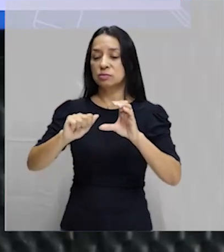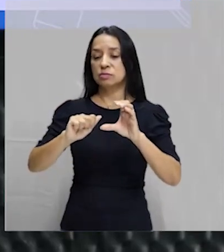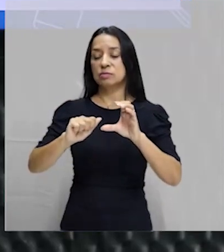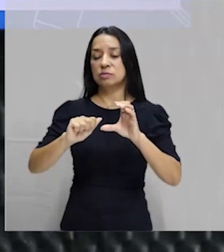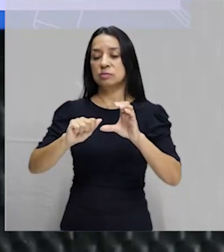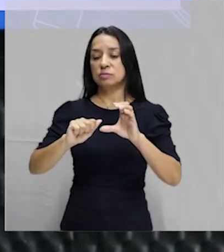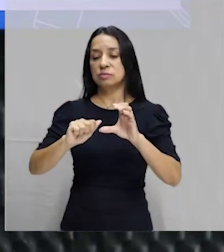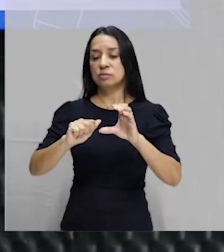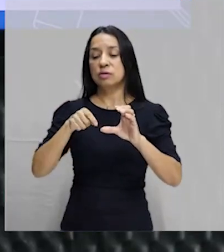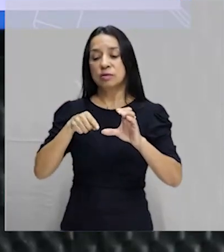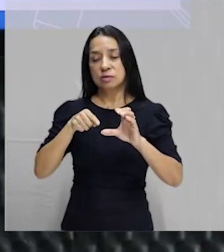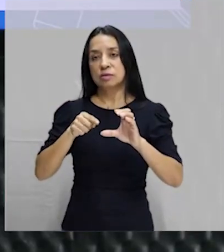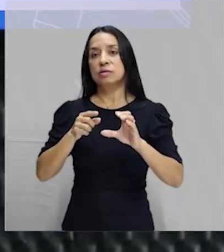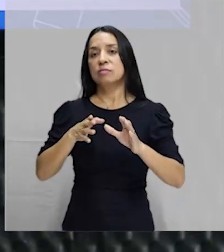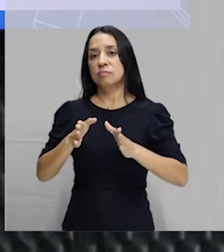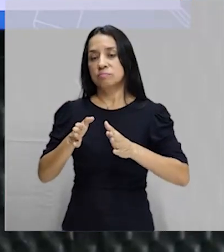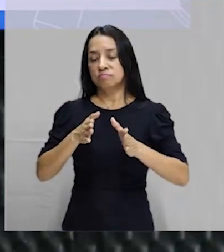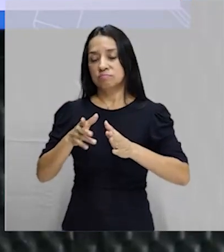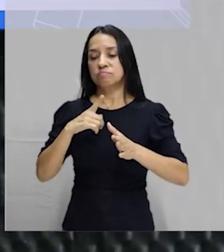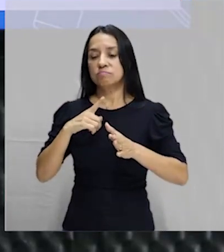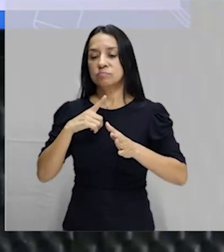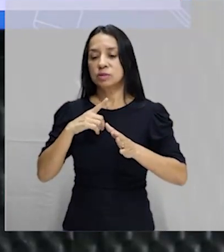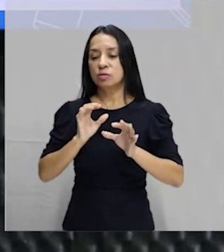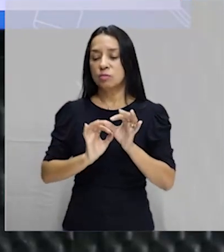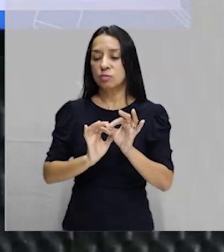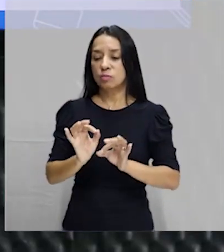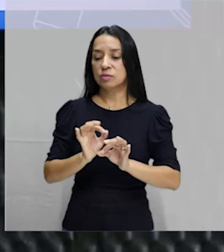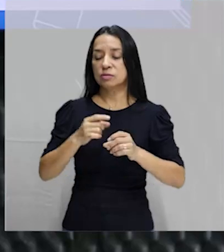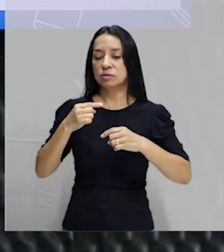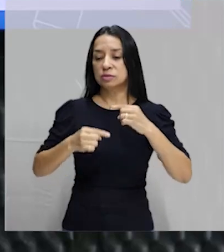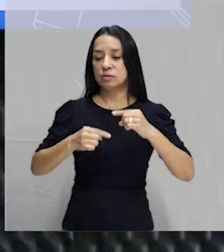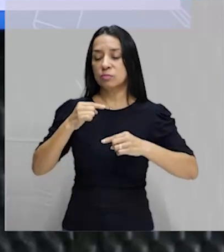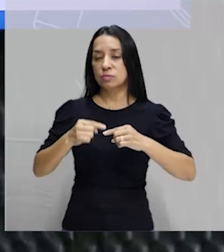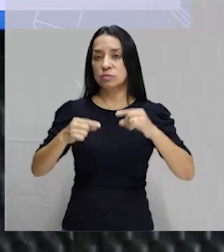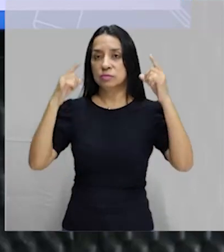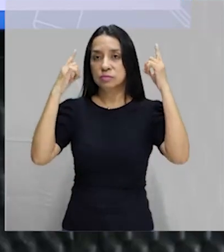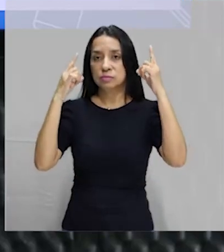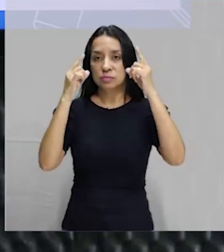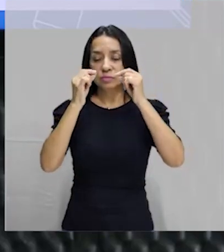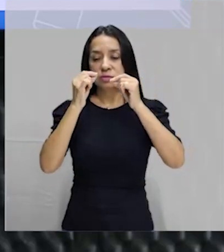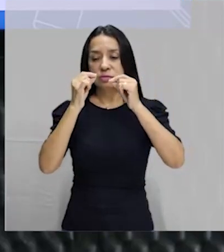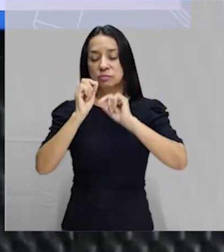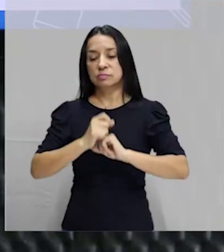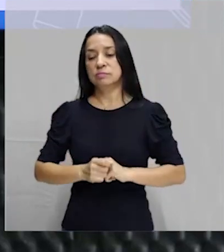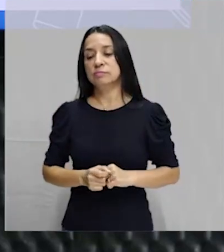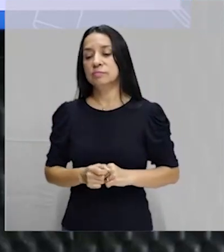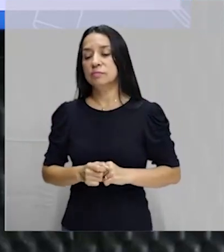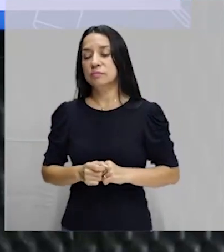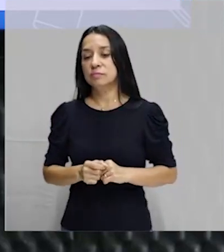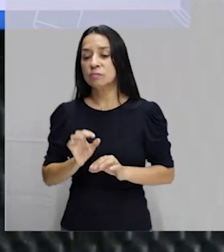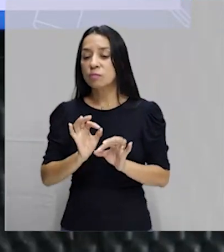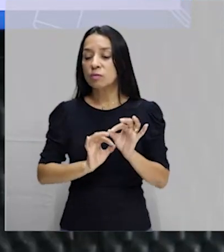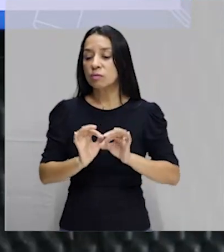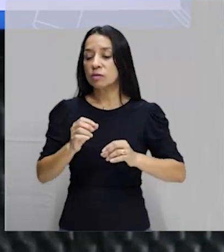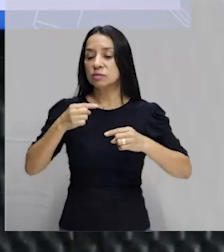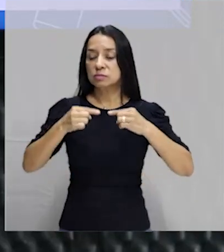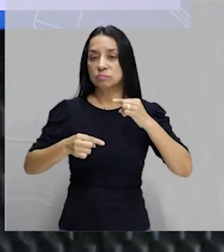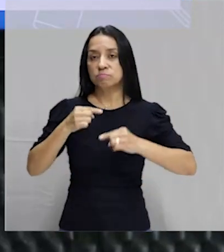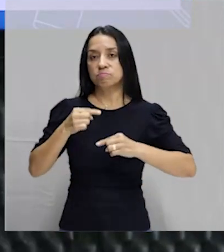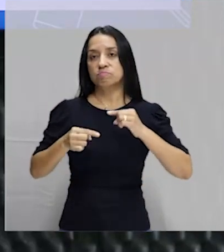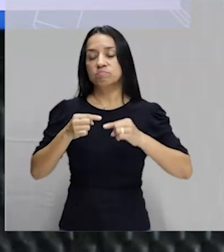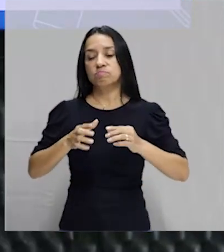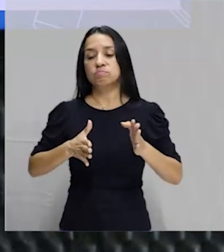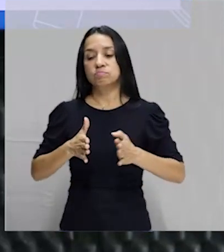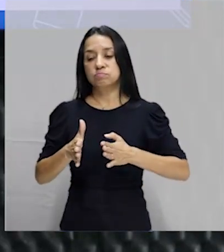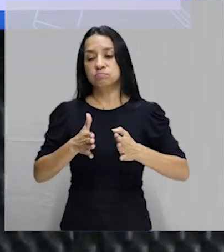dos helenos, ou dos gregos. Os gregos helenos irão se organizar politicamente nesta